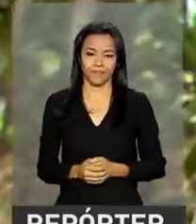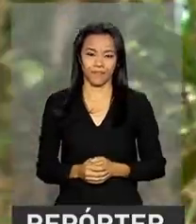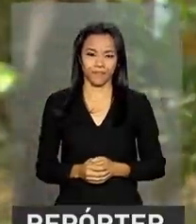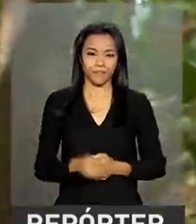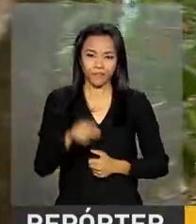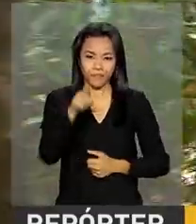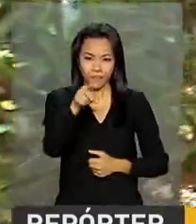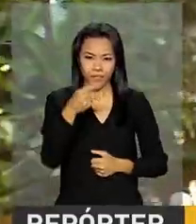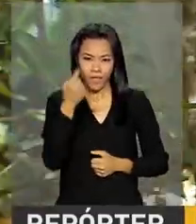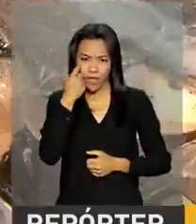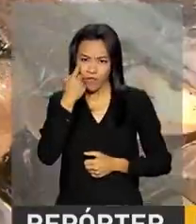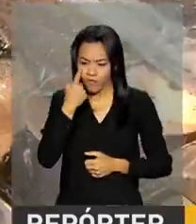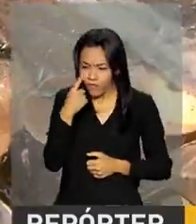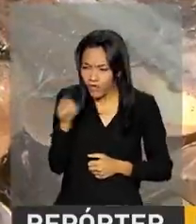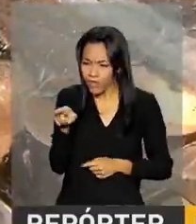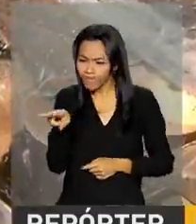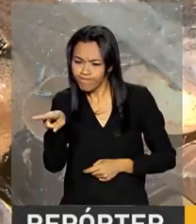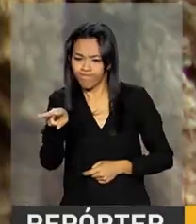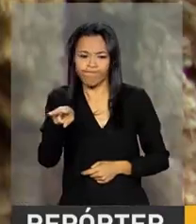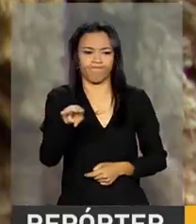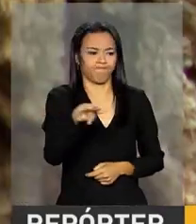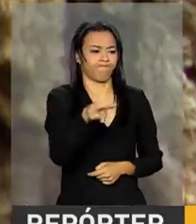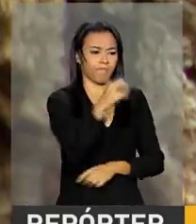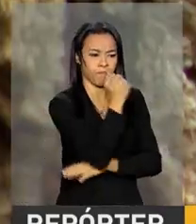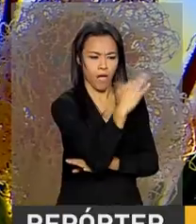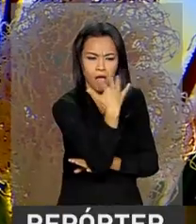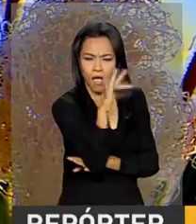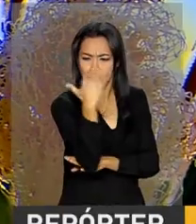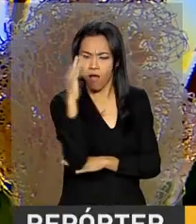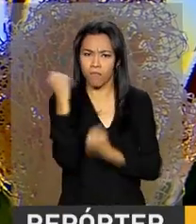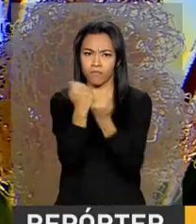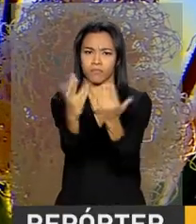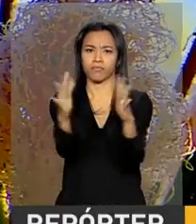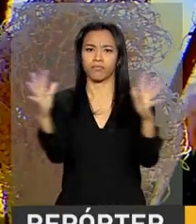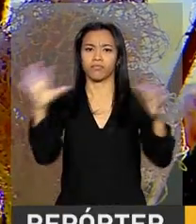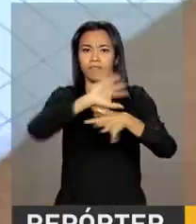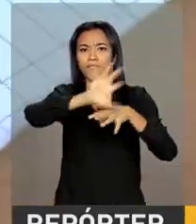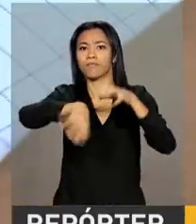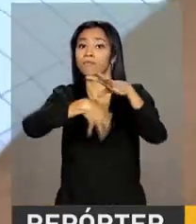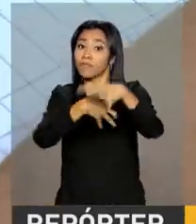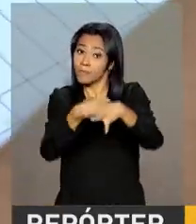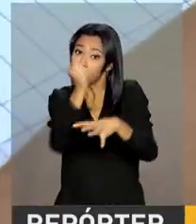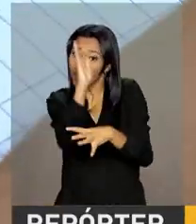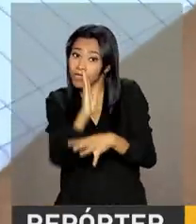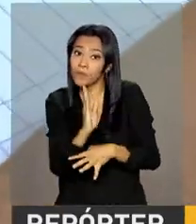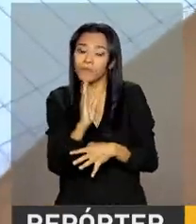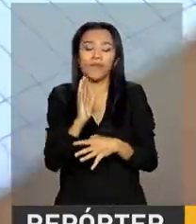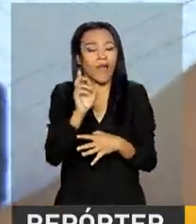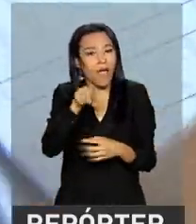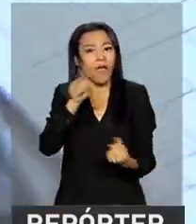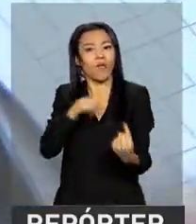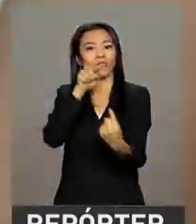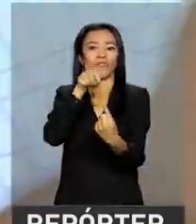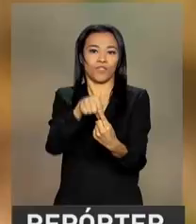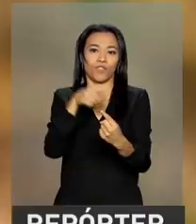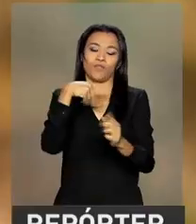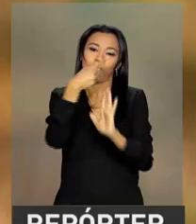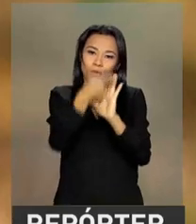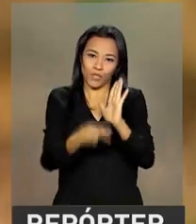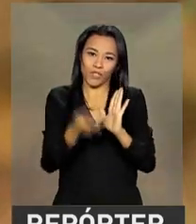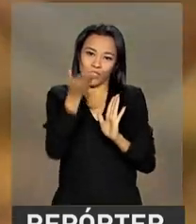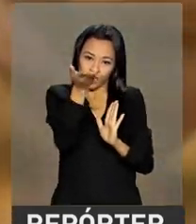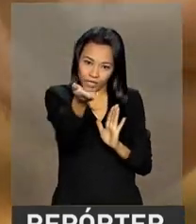acompanhar de perto toda a riqueza da fauna e da flora brasileira esse é o objetivo do programa nacional de